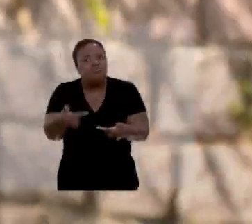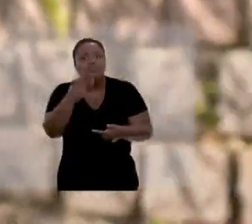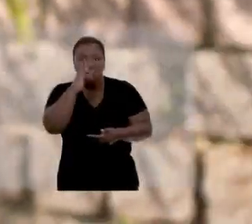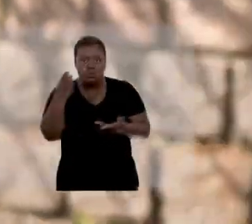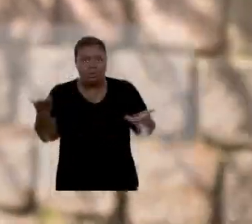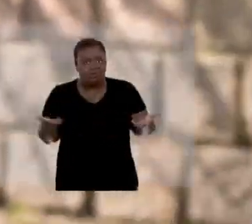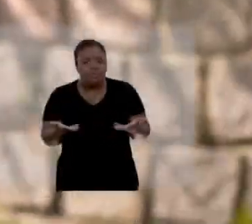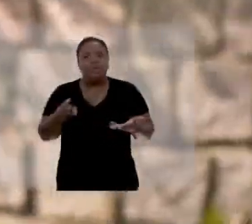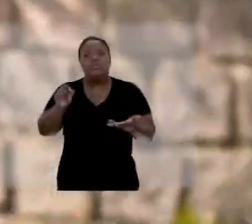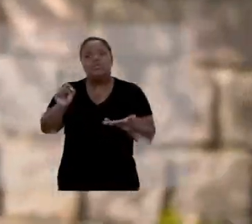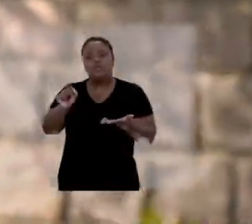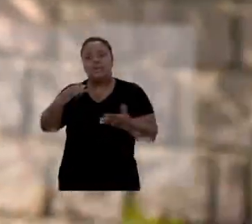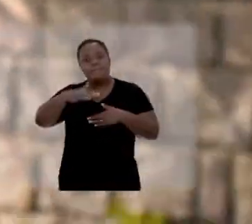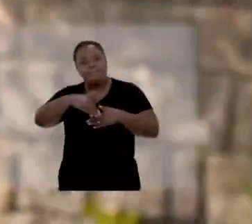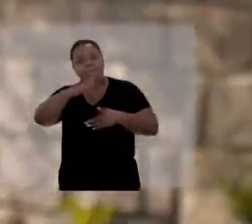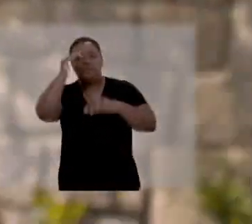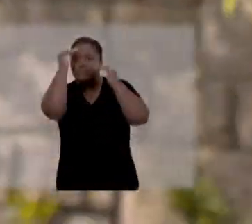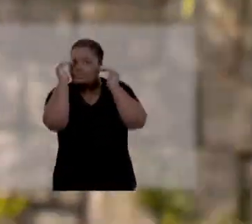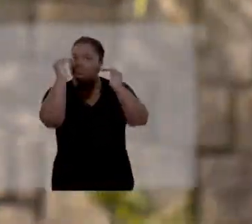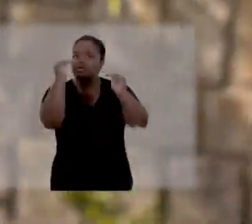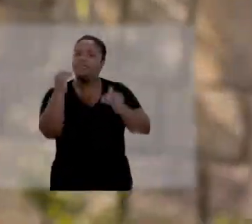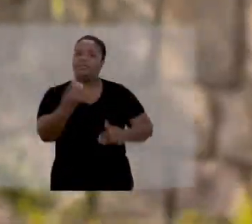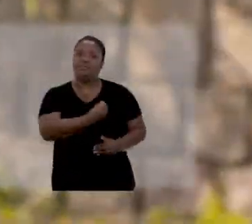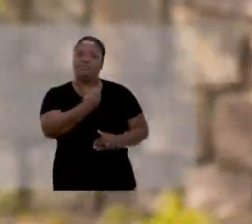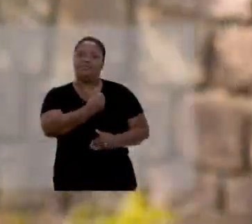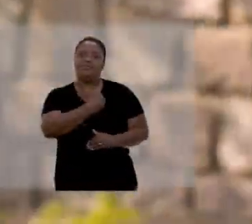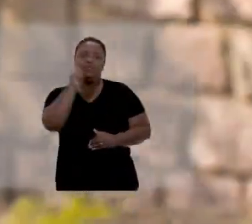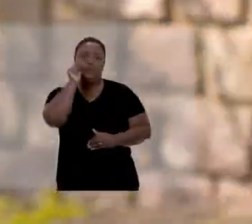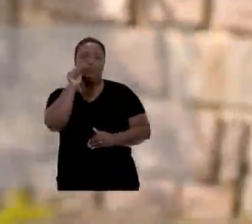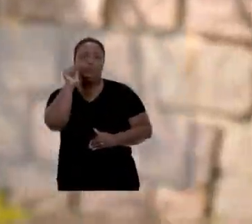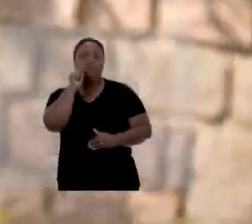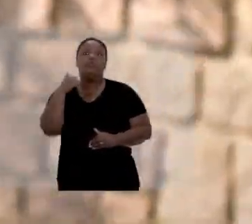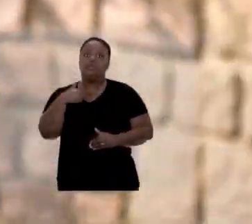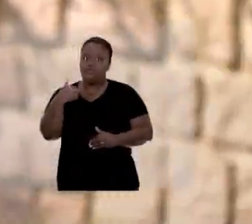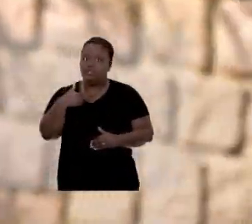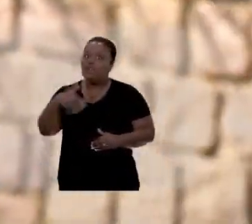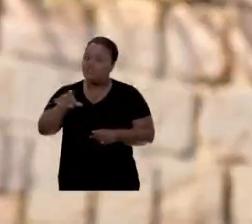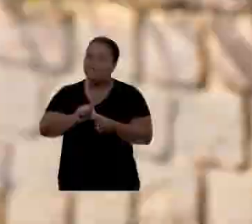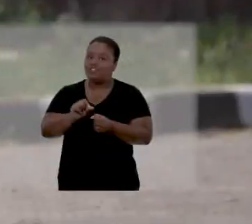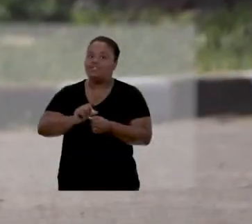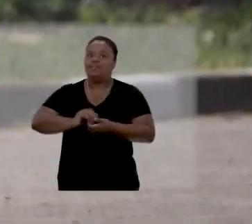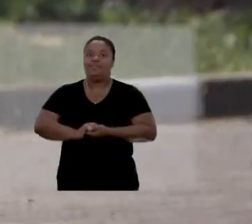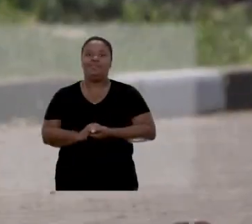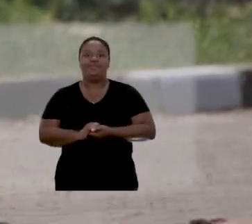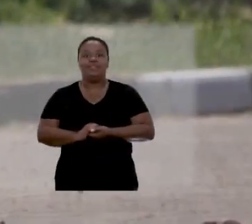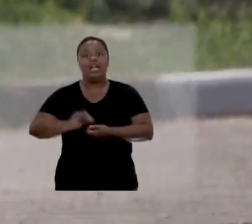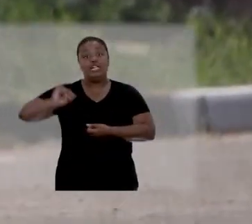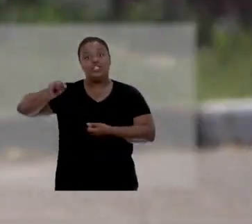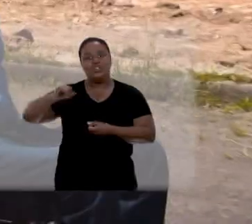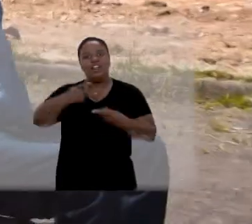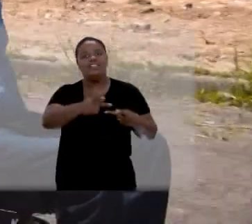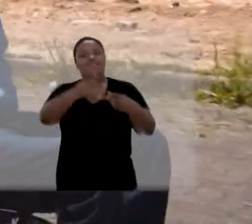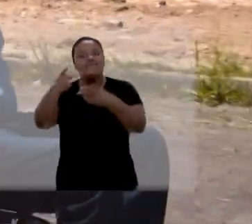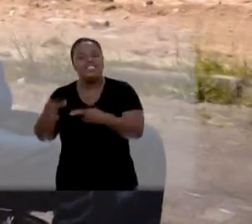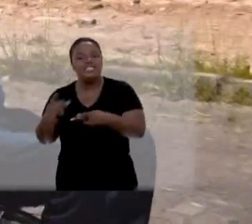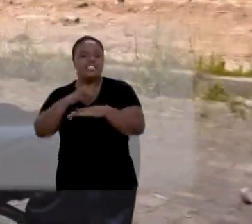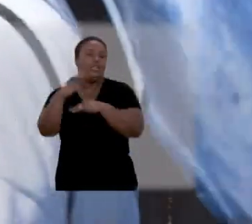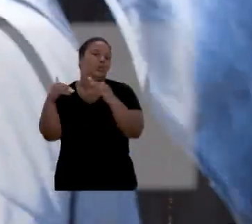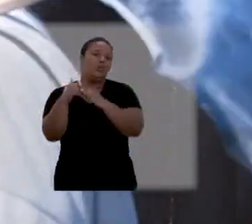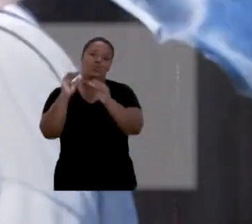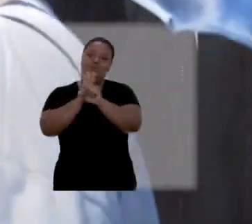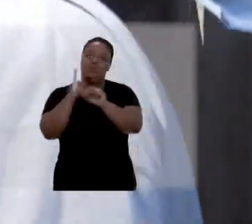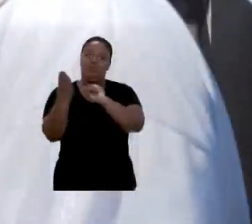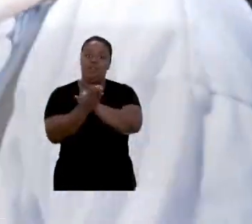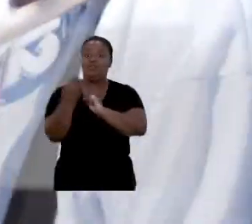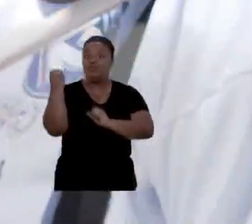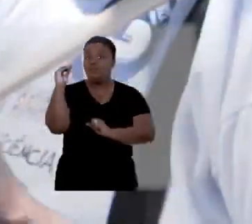essa que podem trazer mais dignidade para a vida das mulheres. E é isso que eu vou fazer. Juliana está visitando todos os bairros de